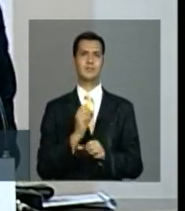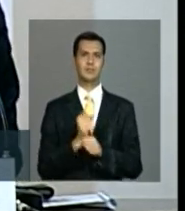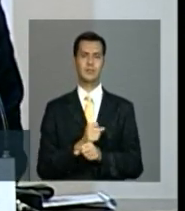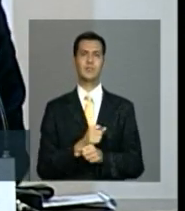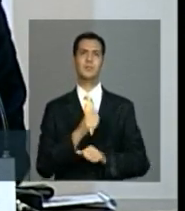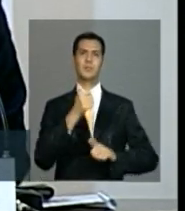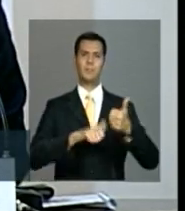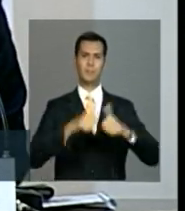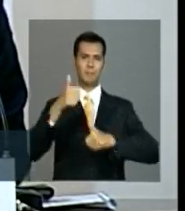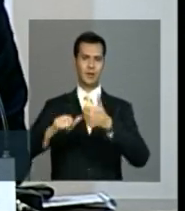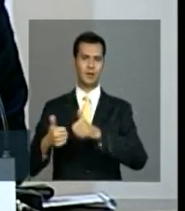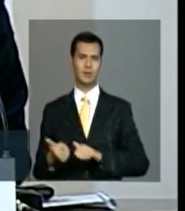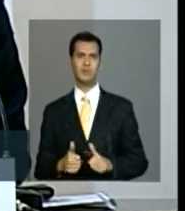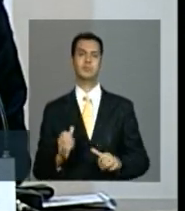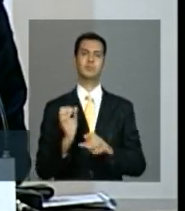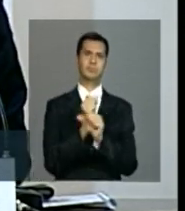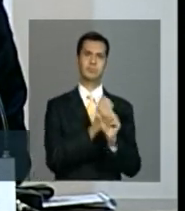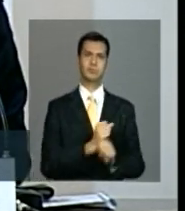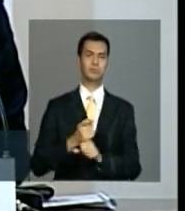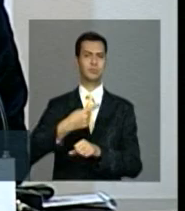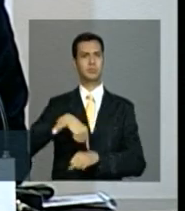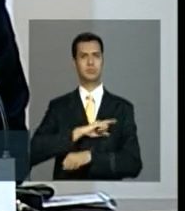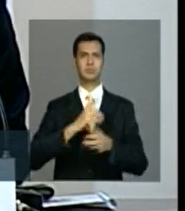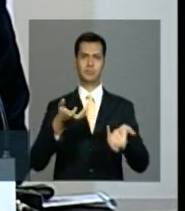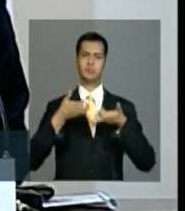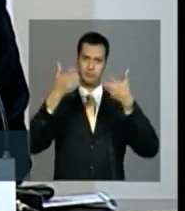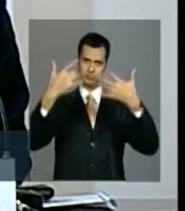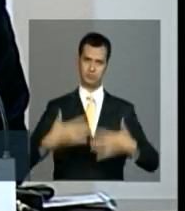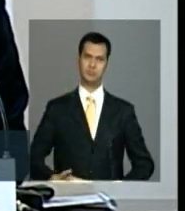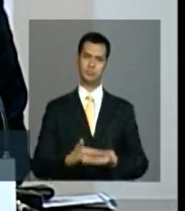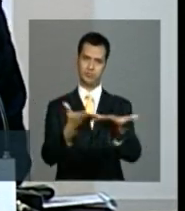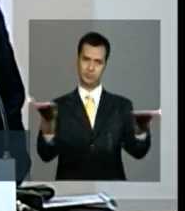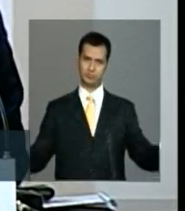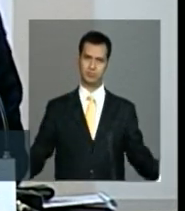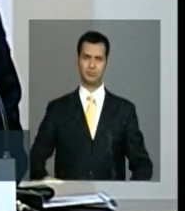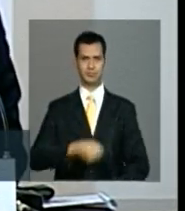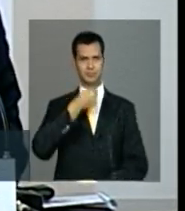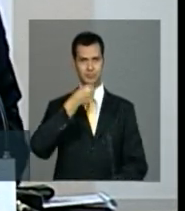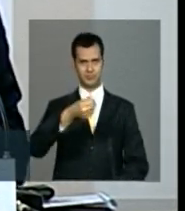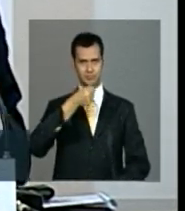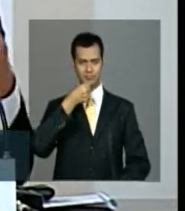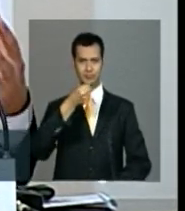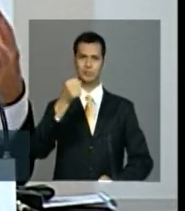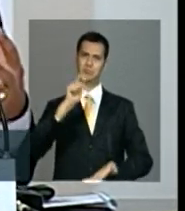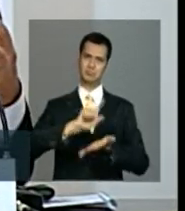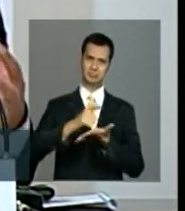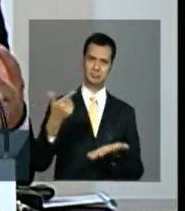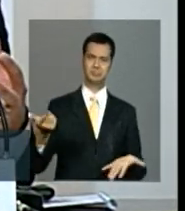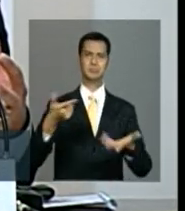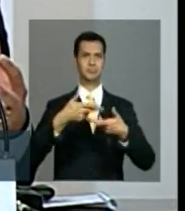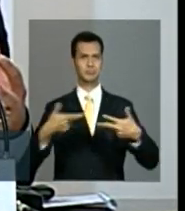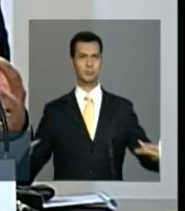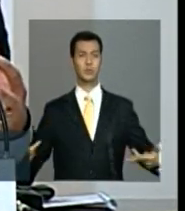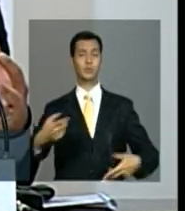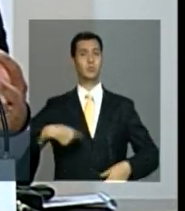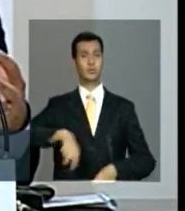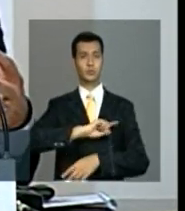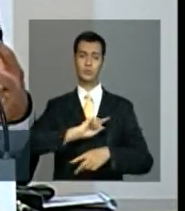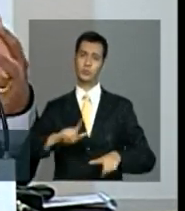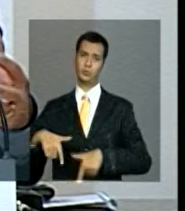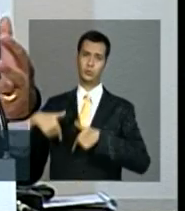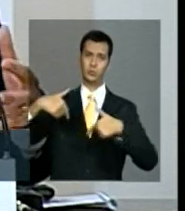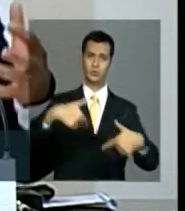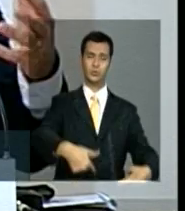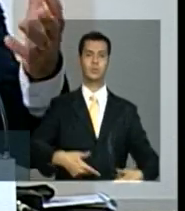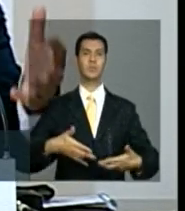balanço que a gente quer aqui compartilhar com os senhores e senhoras da Imprensa em relação a esse esforço de poder